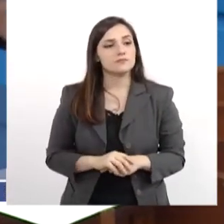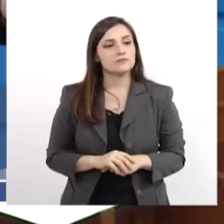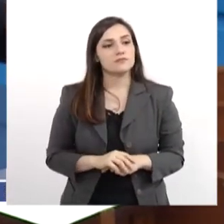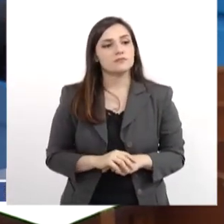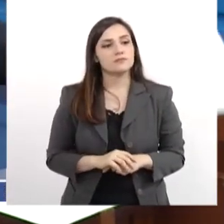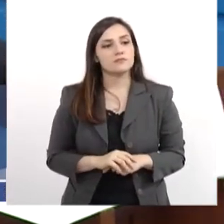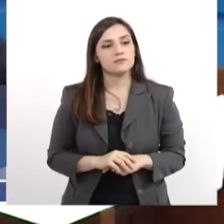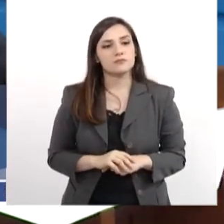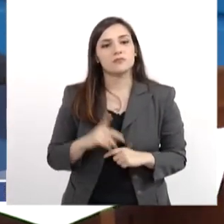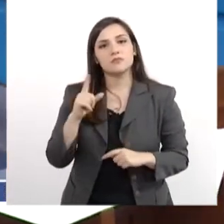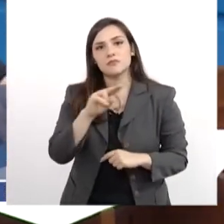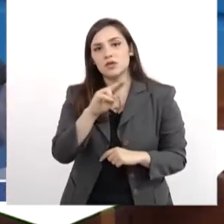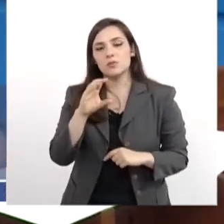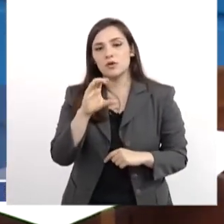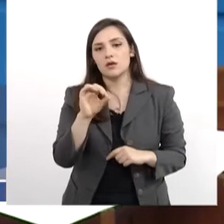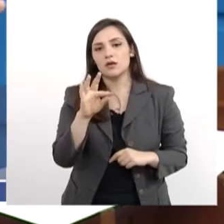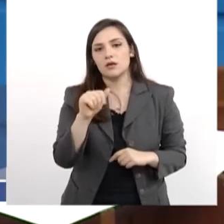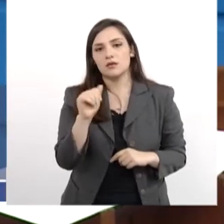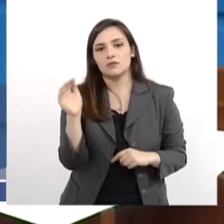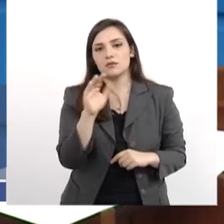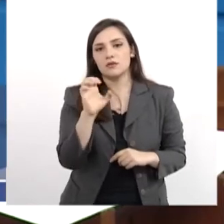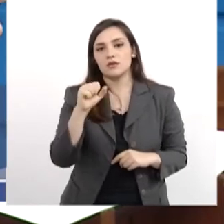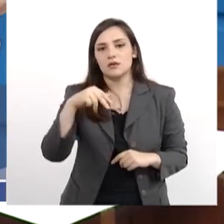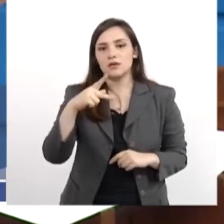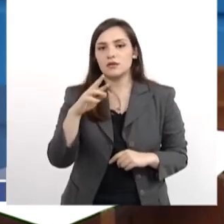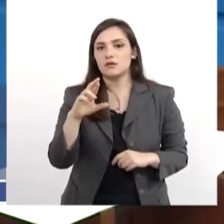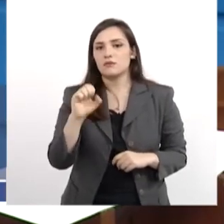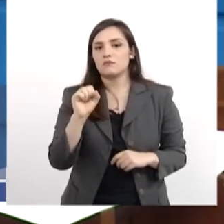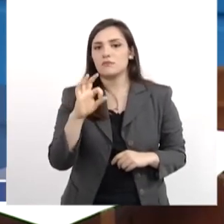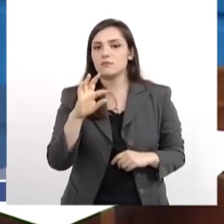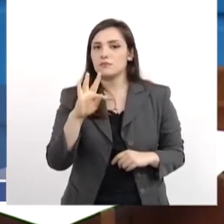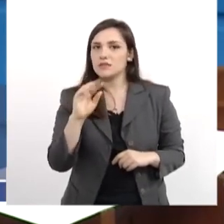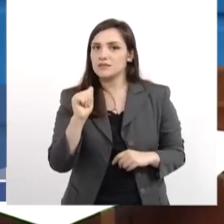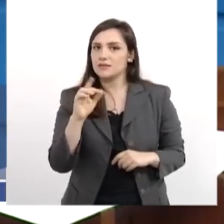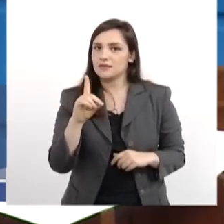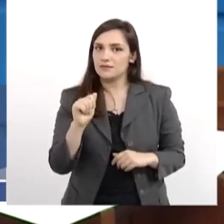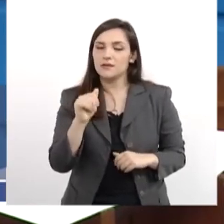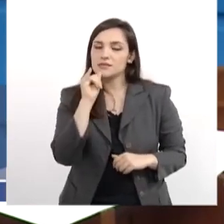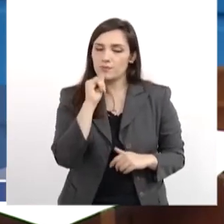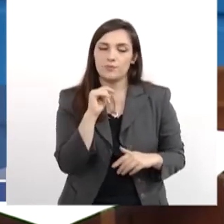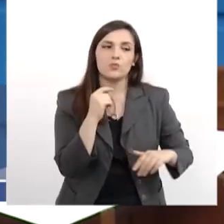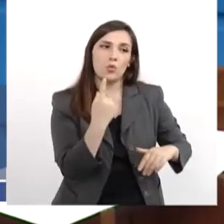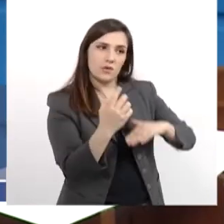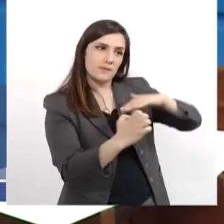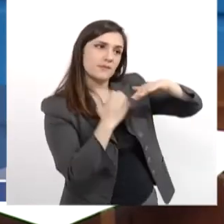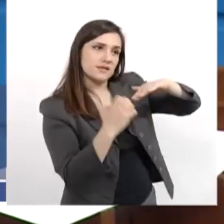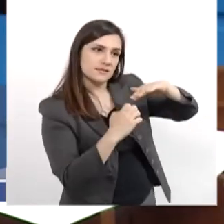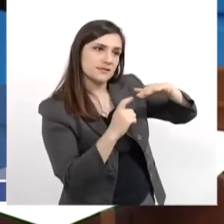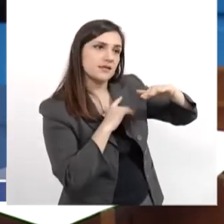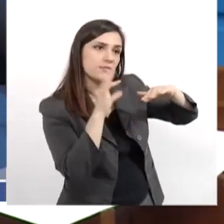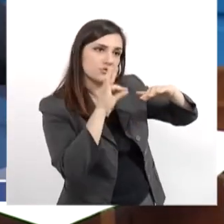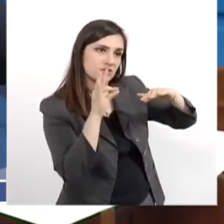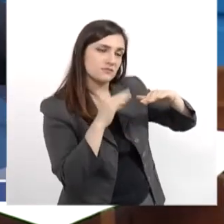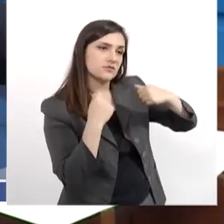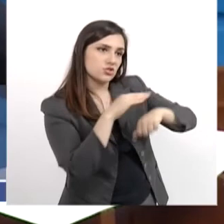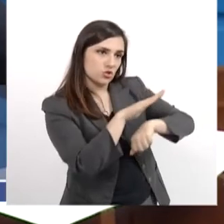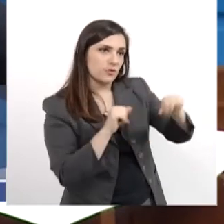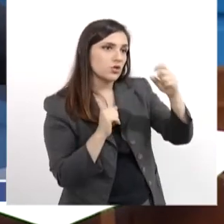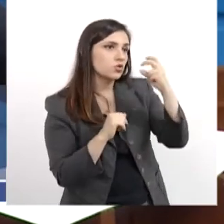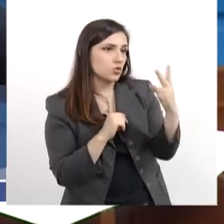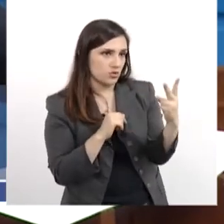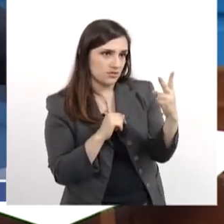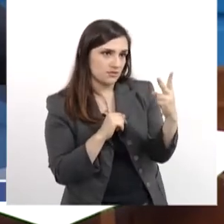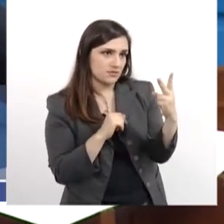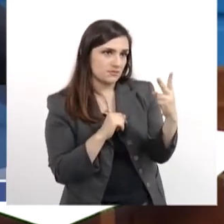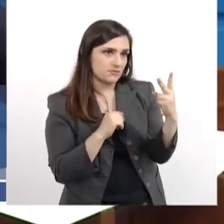cota emprestada, né, que está sendo chamada, quer dizer, uma empresa, ela teria que contratar 2 funcionários com